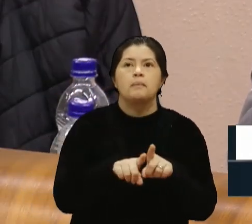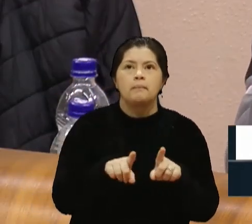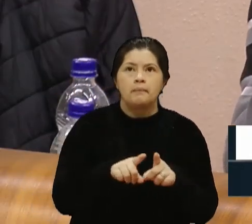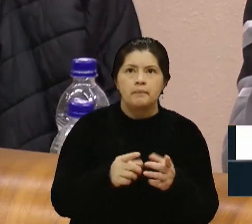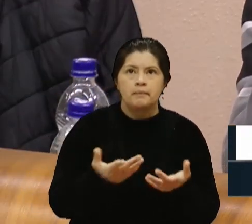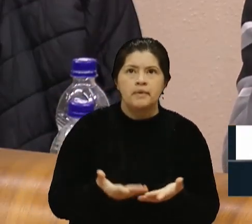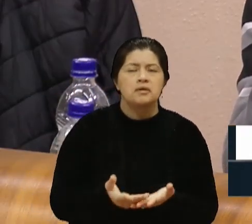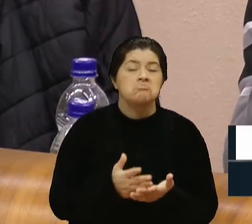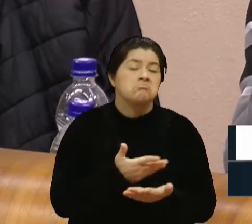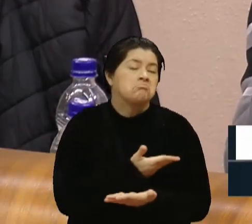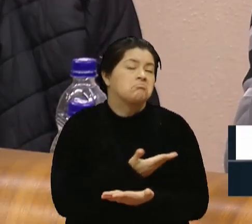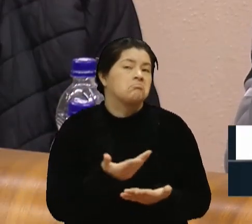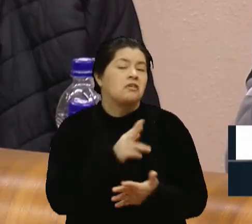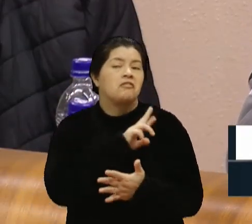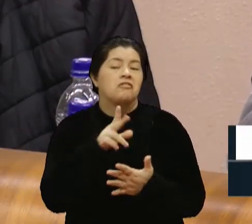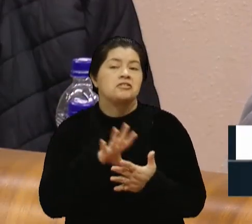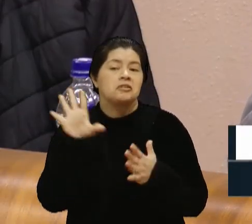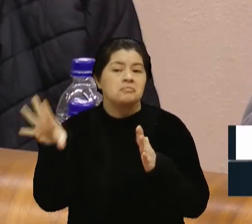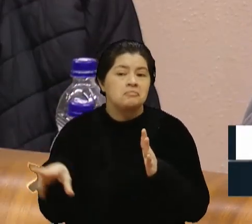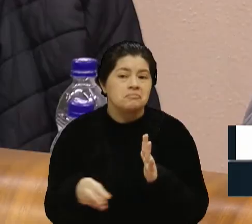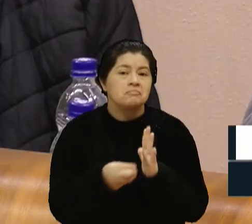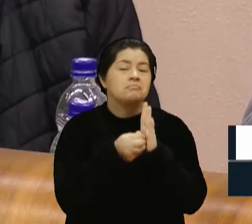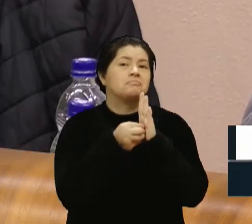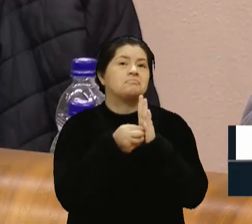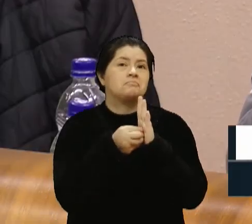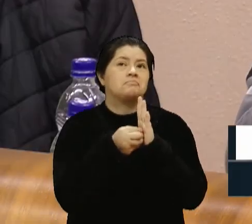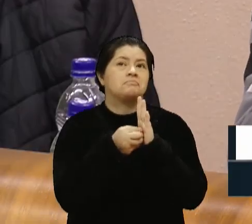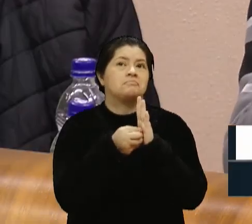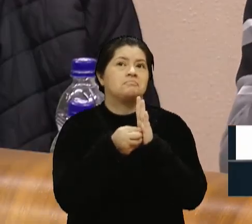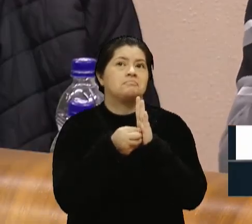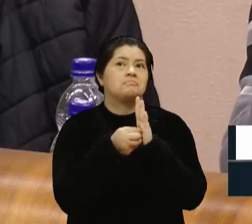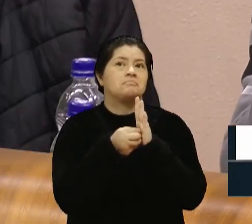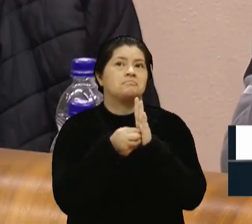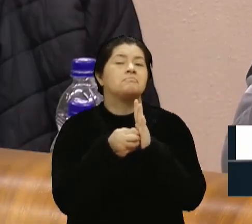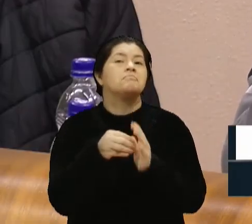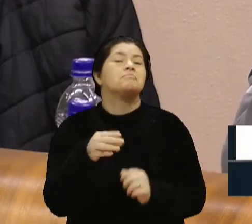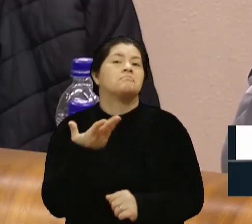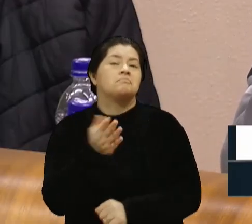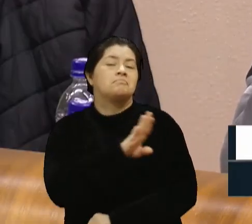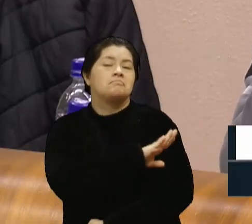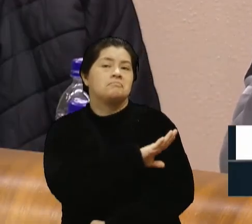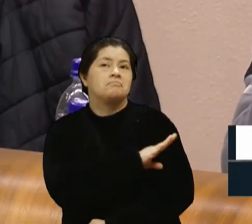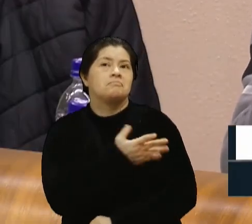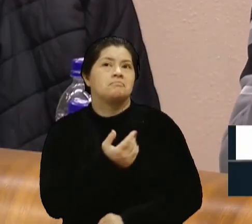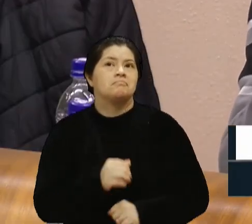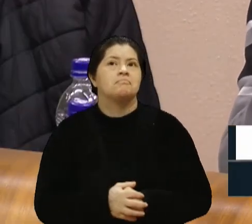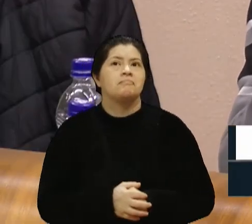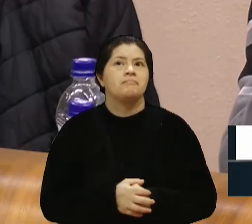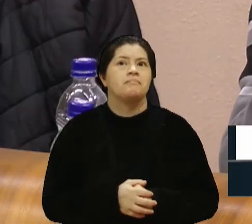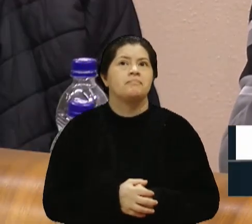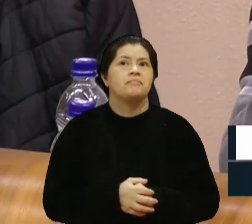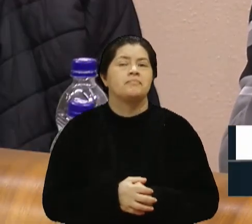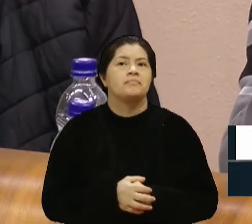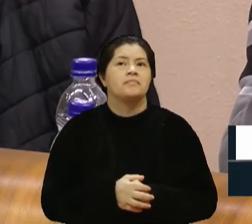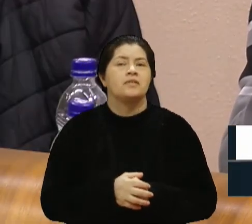e, enfim, vou tentar fazer uma abrangência maior. Capitão Ramon, a internação compulsória